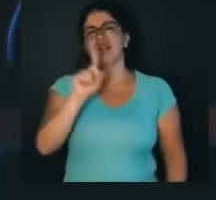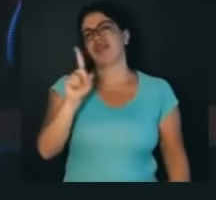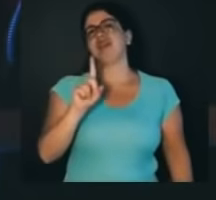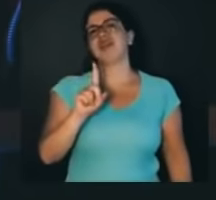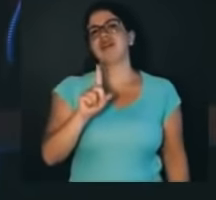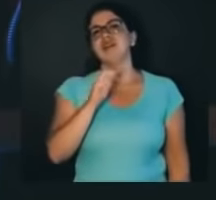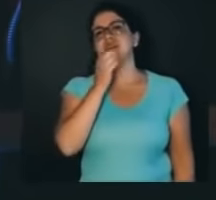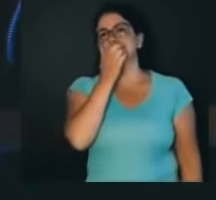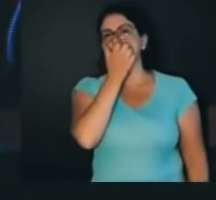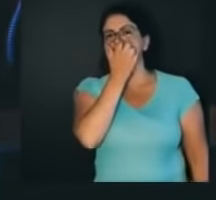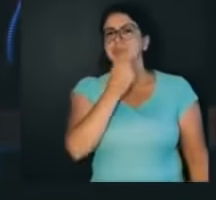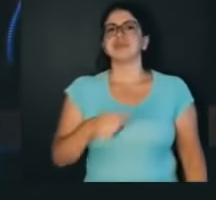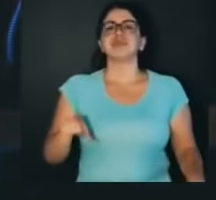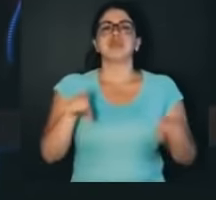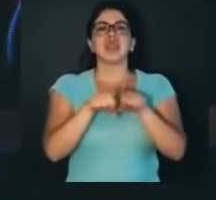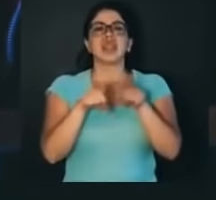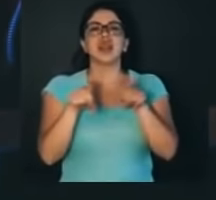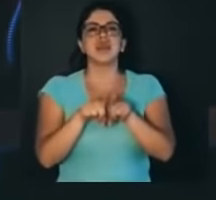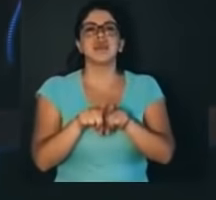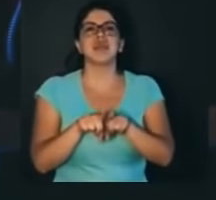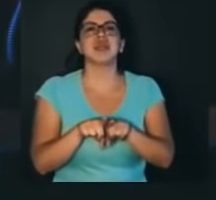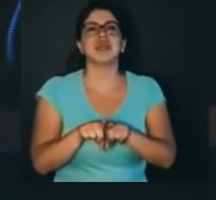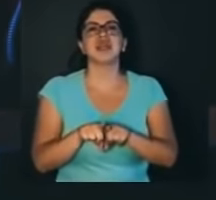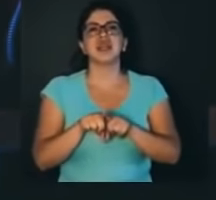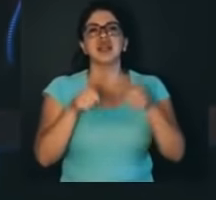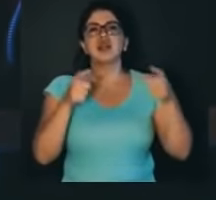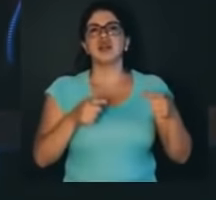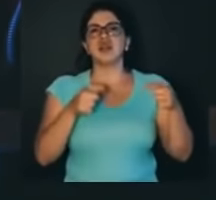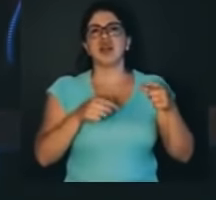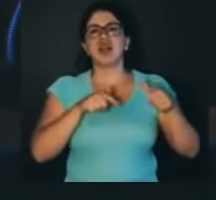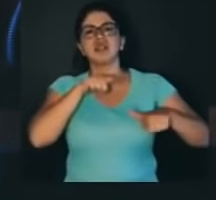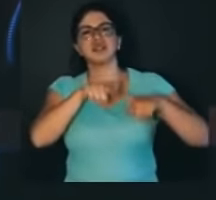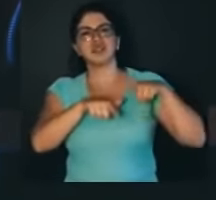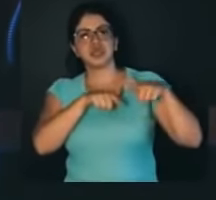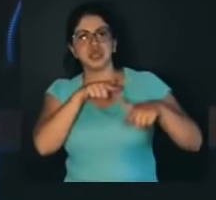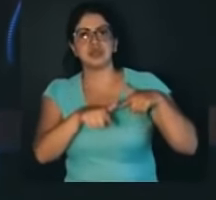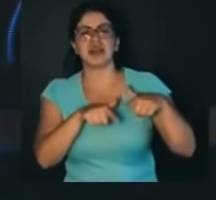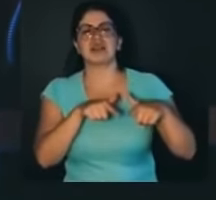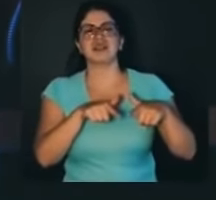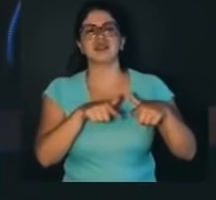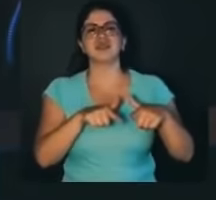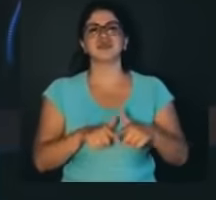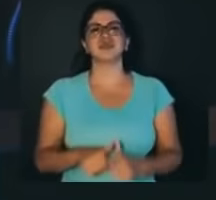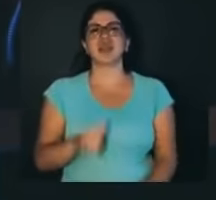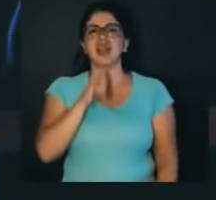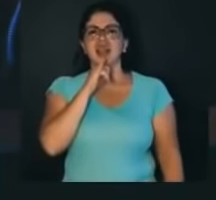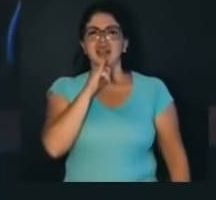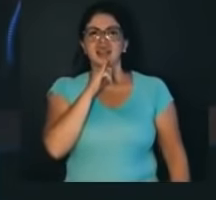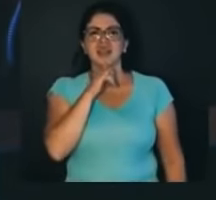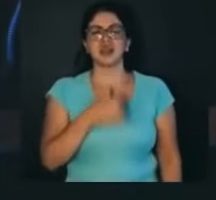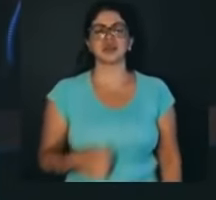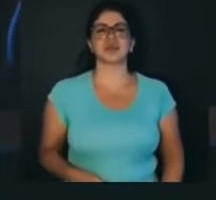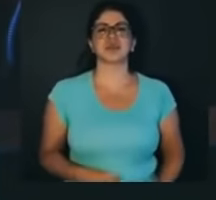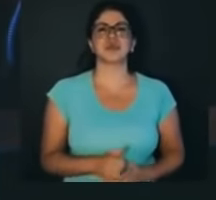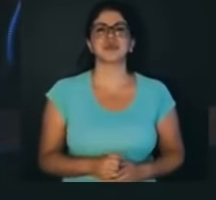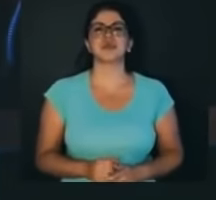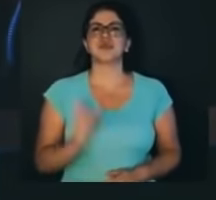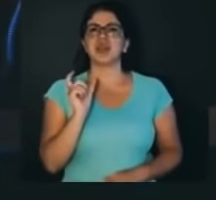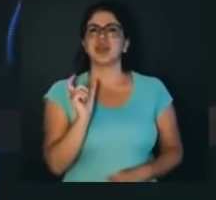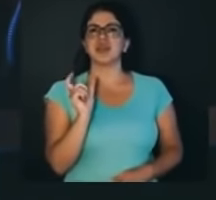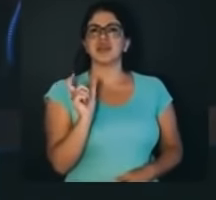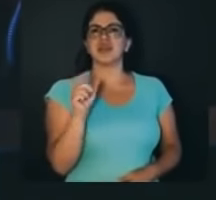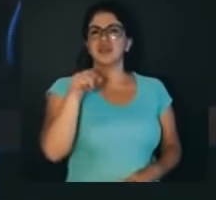emocional ele pode acontecer também no nosso local de trabalho. Com palavras do tipo, você é incompetente, você não